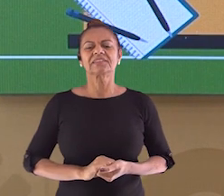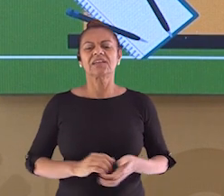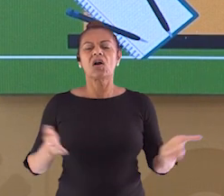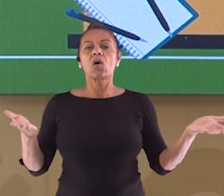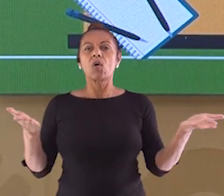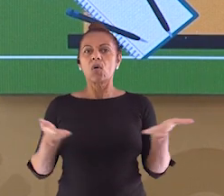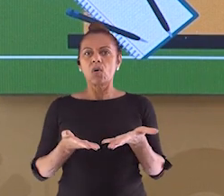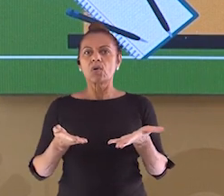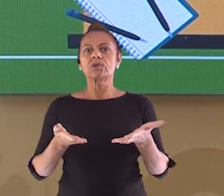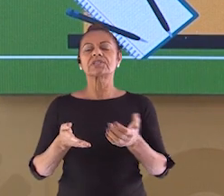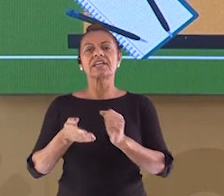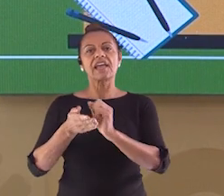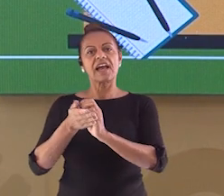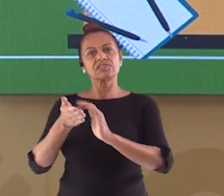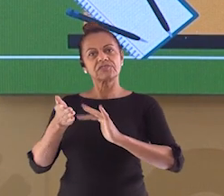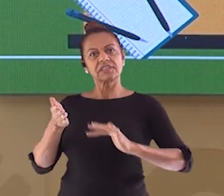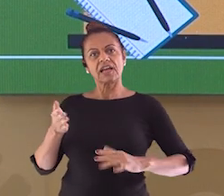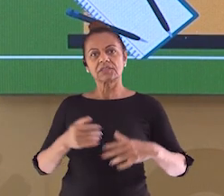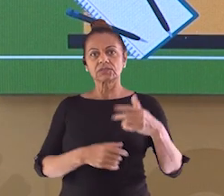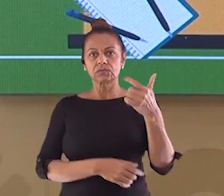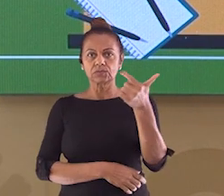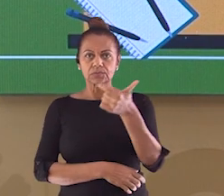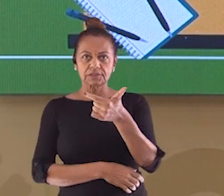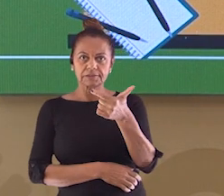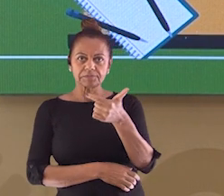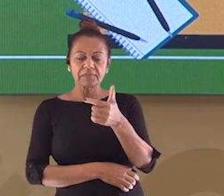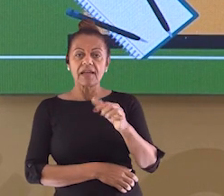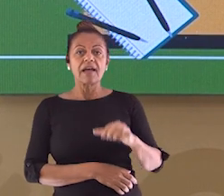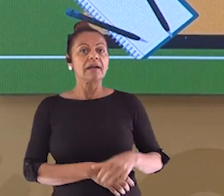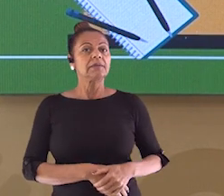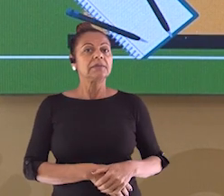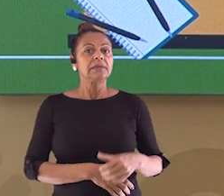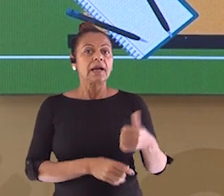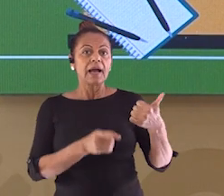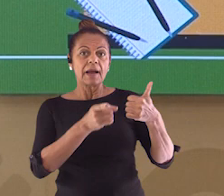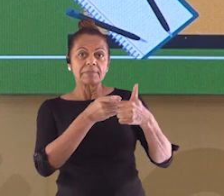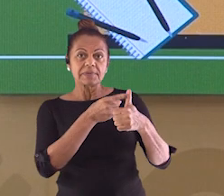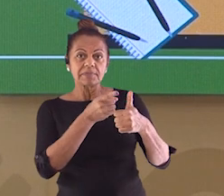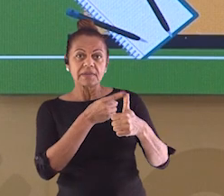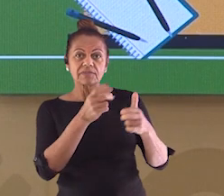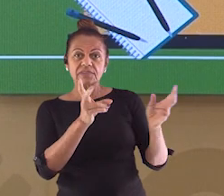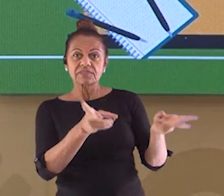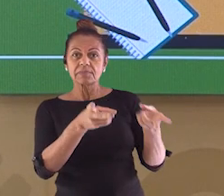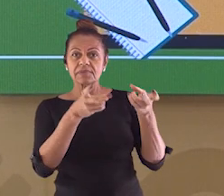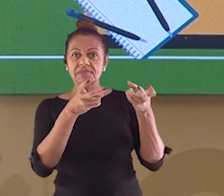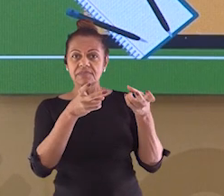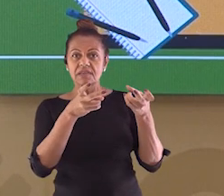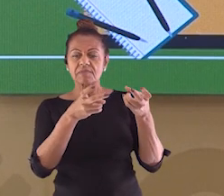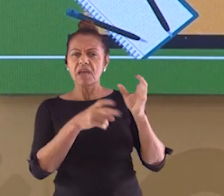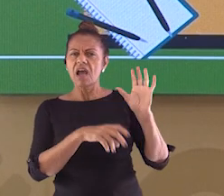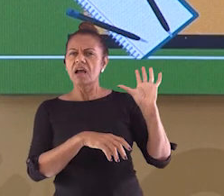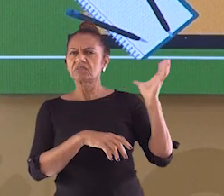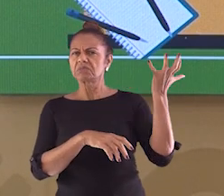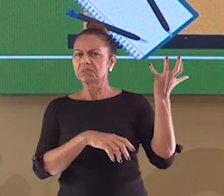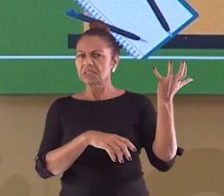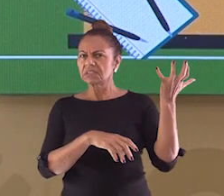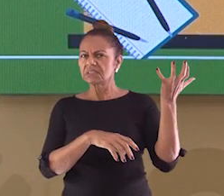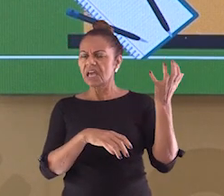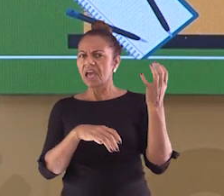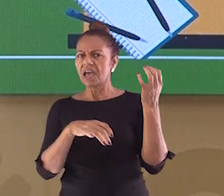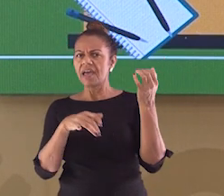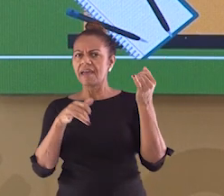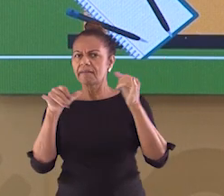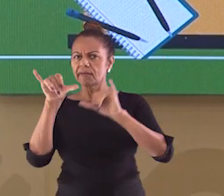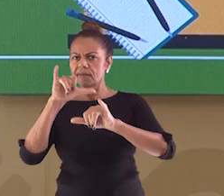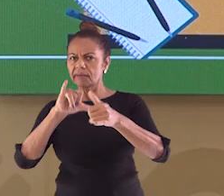duas atividades. A primeira, você terá que identificar se o fenômeno que está ocorrendo é um fenômeno químico ou